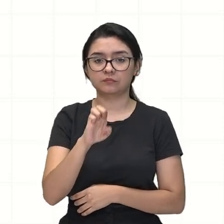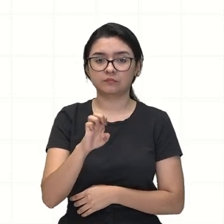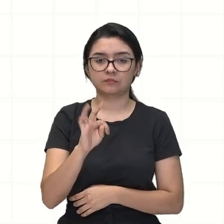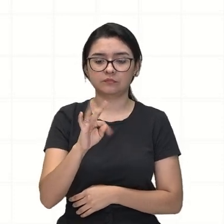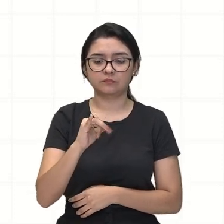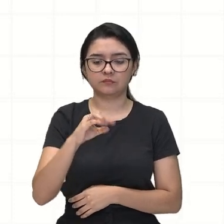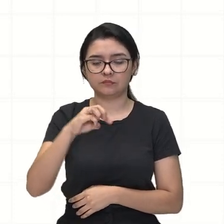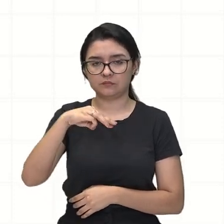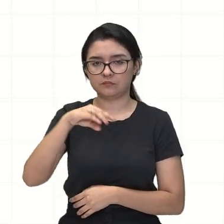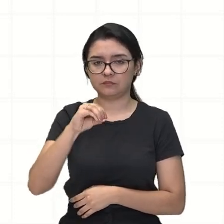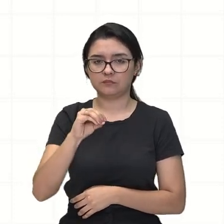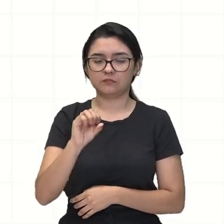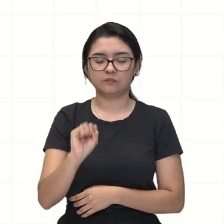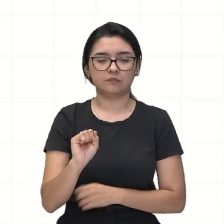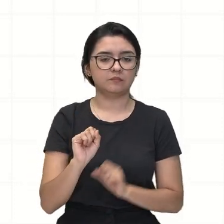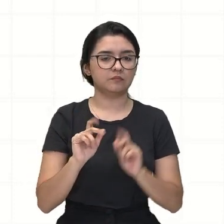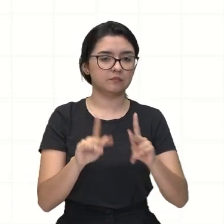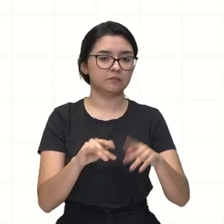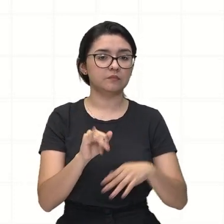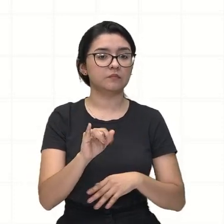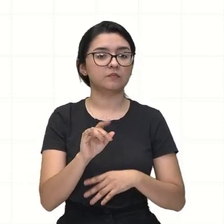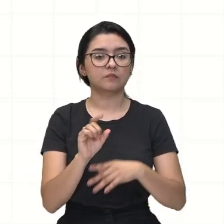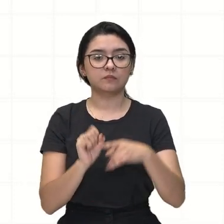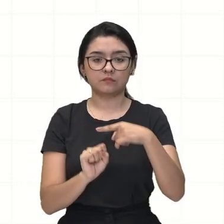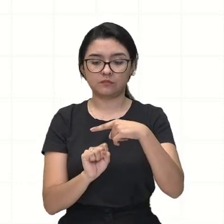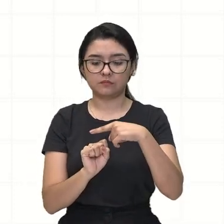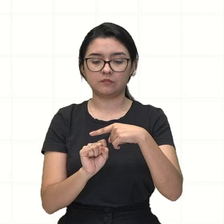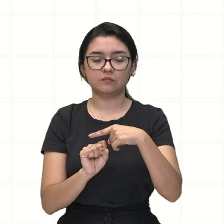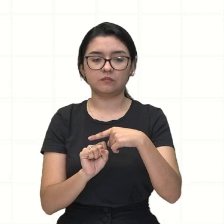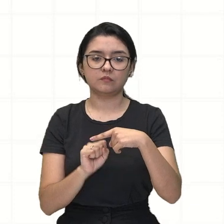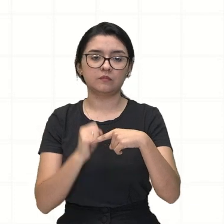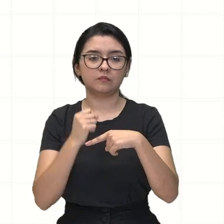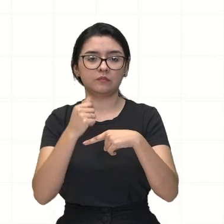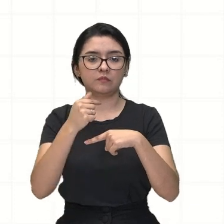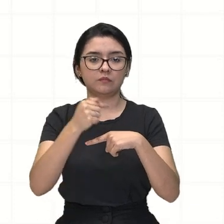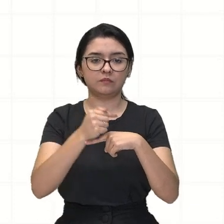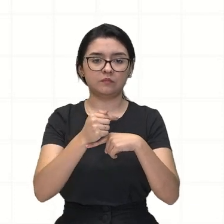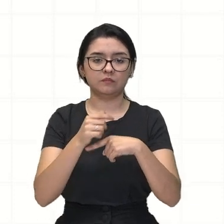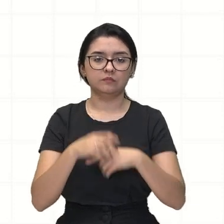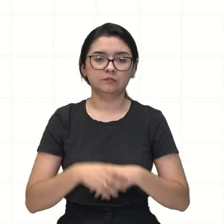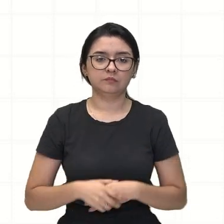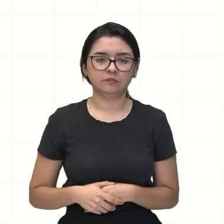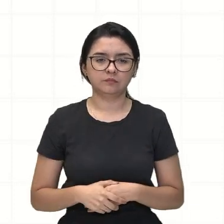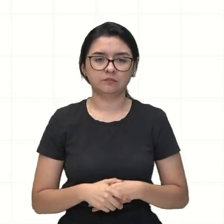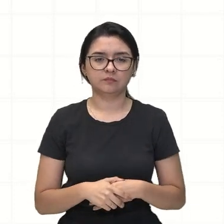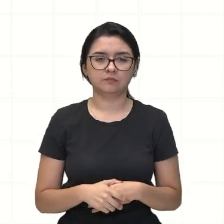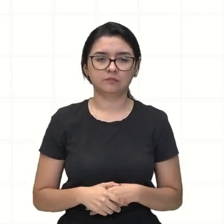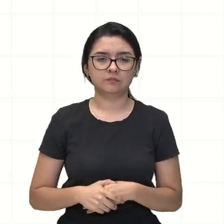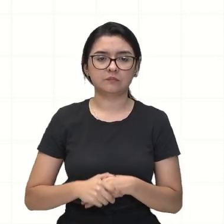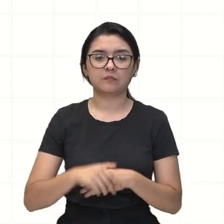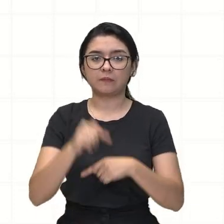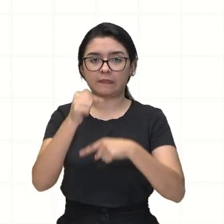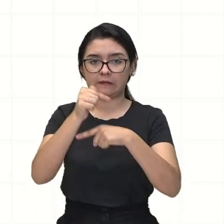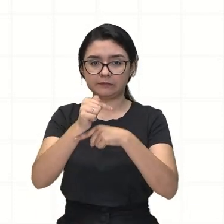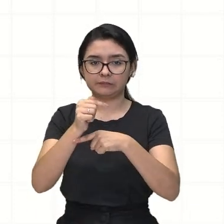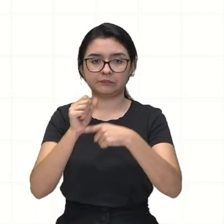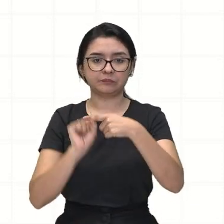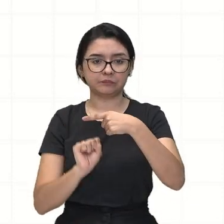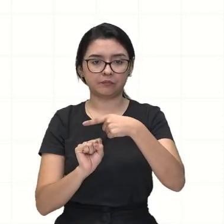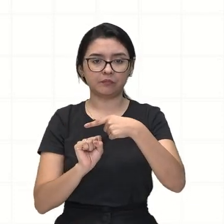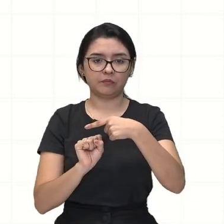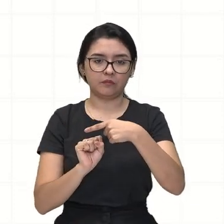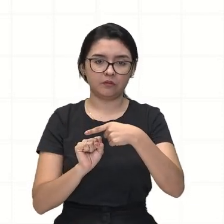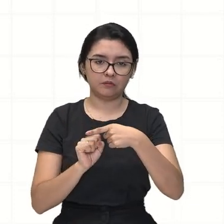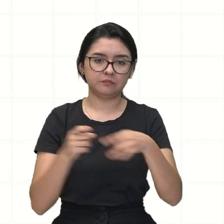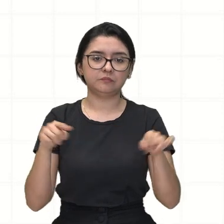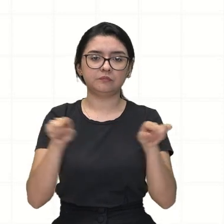tudo bem? Se for 8, denominador 8, olha só, 7 no numerador, 8 no denominador,